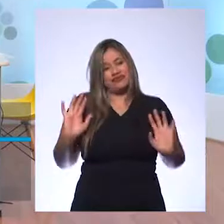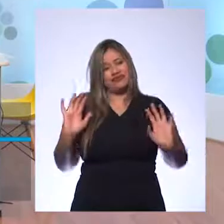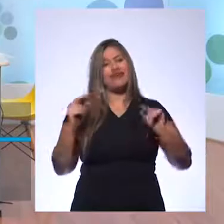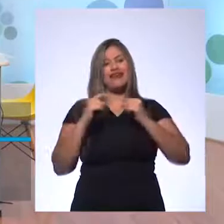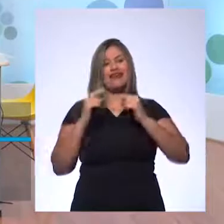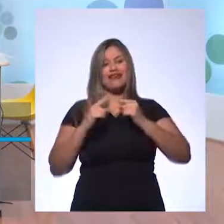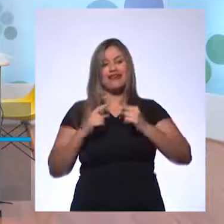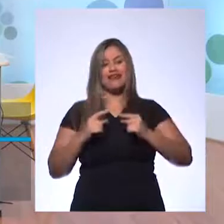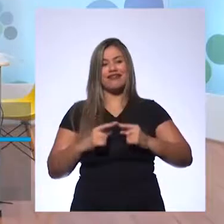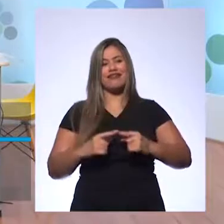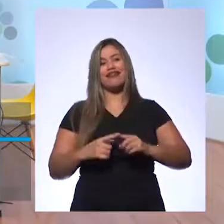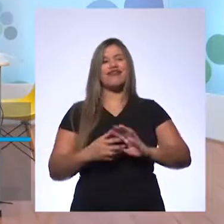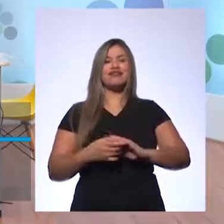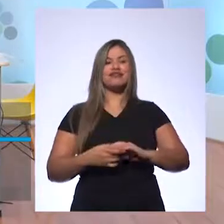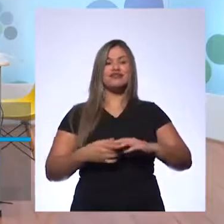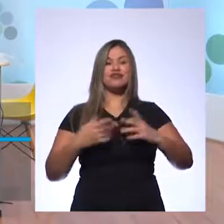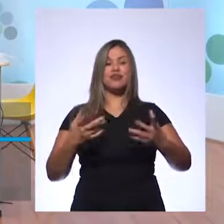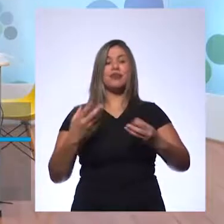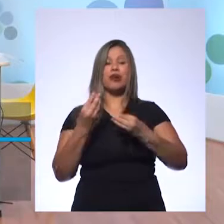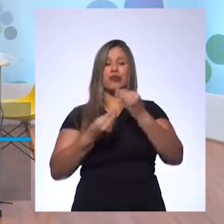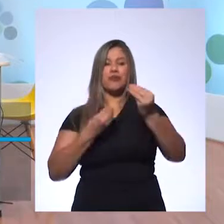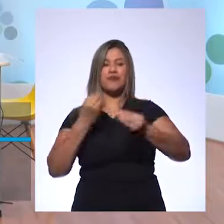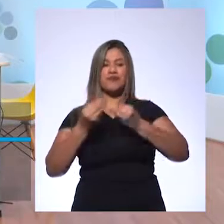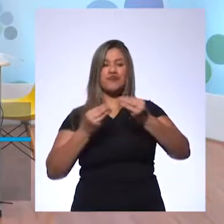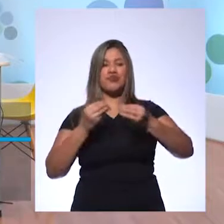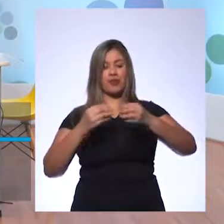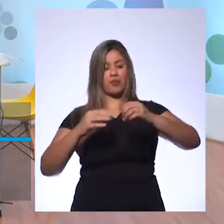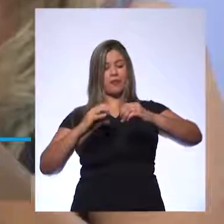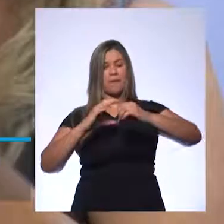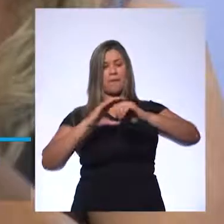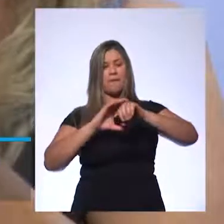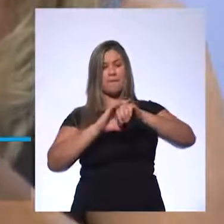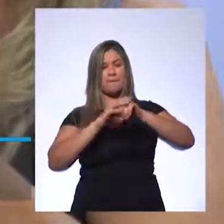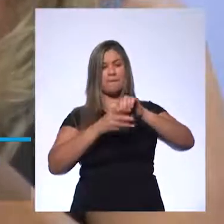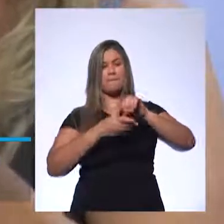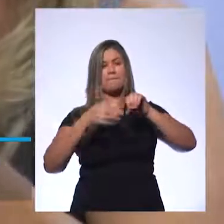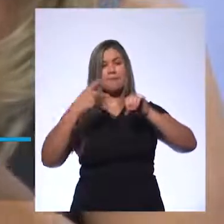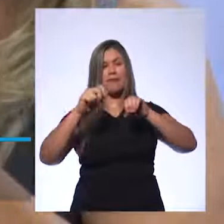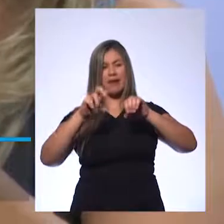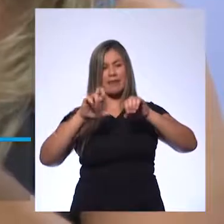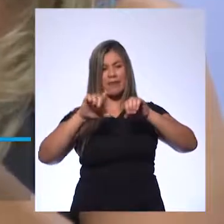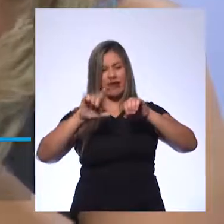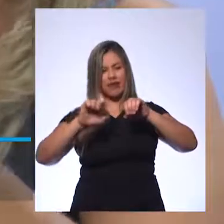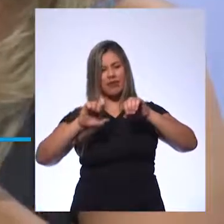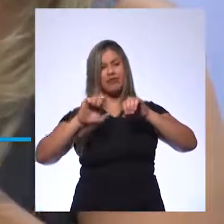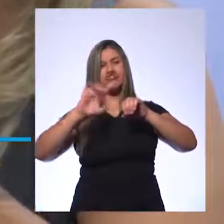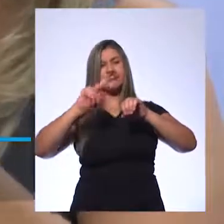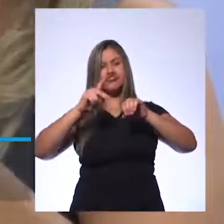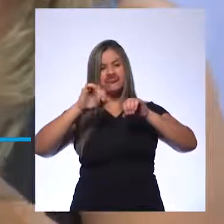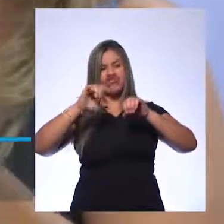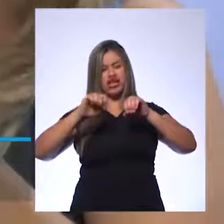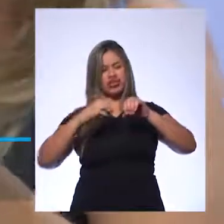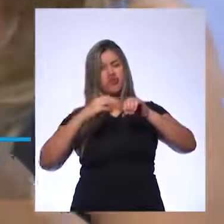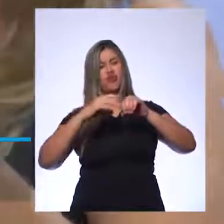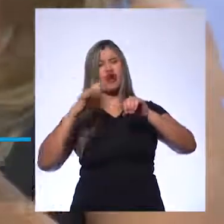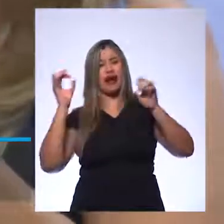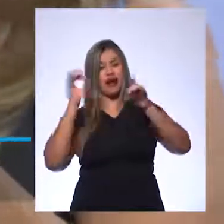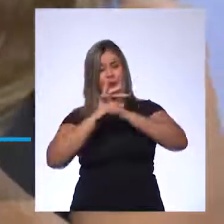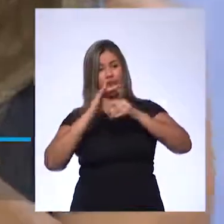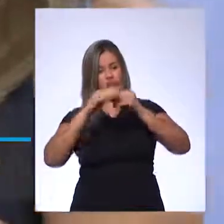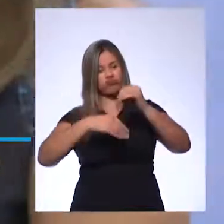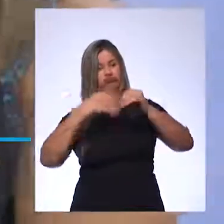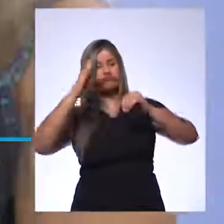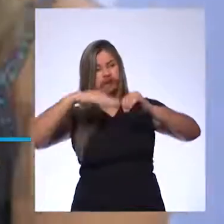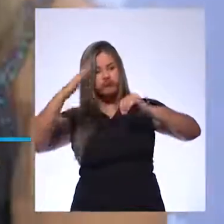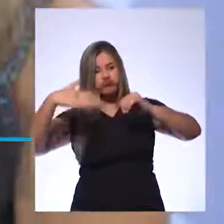vai construir este Castelo rolinho de papel higiênico e eu pintei de marrom Mas você pinta da cor que você quiser pode ser rosa azul